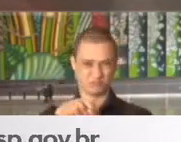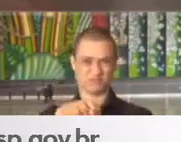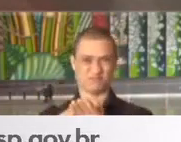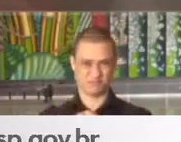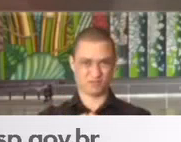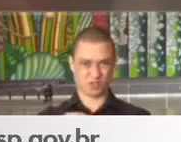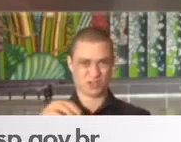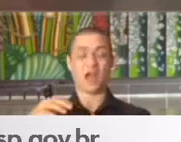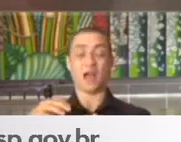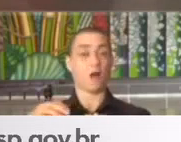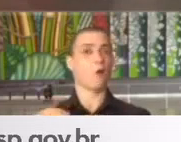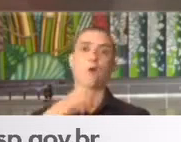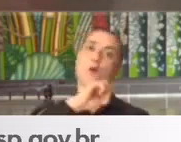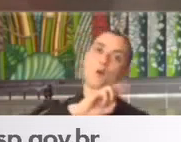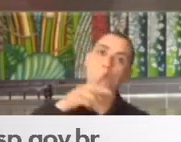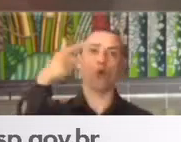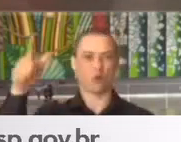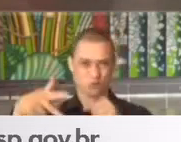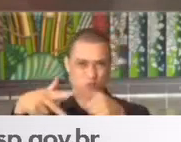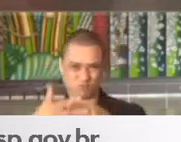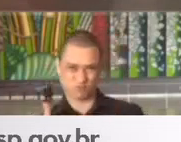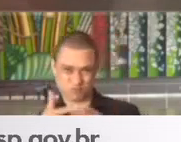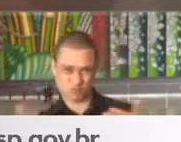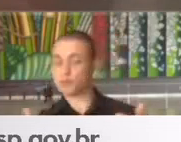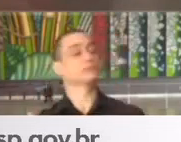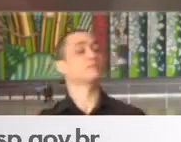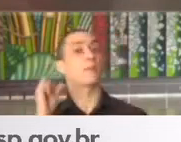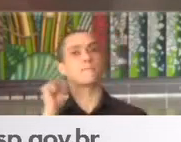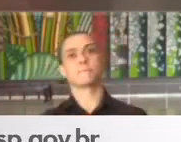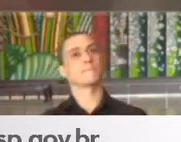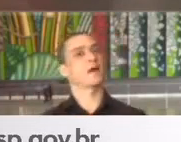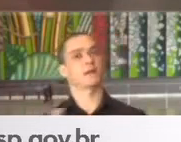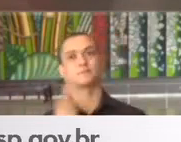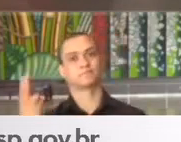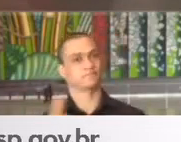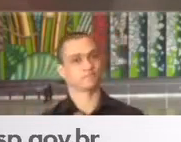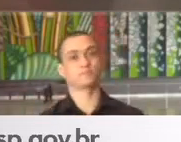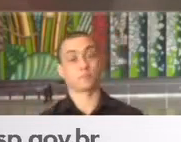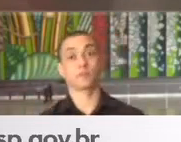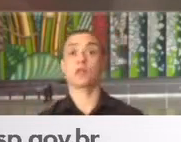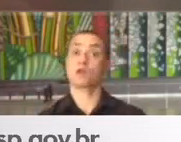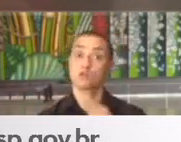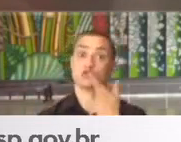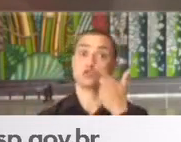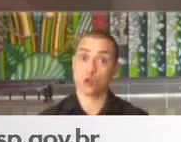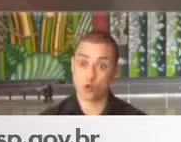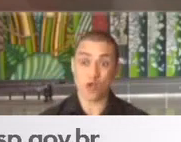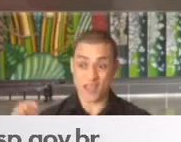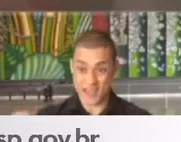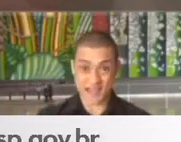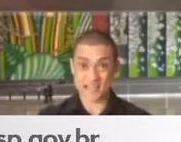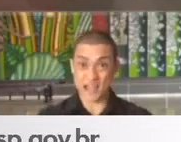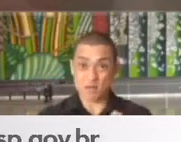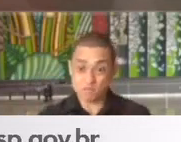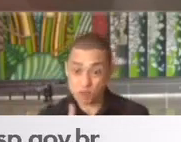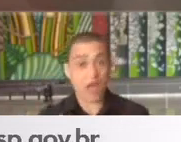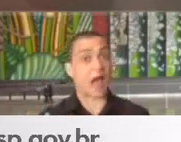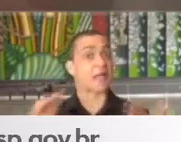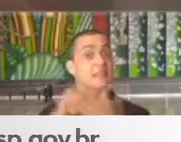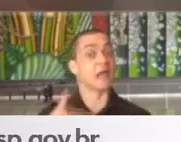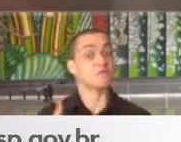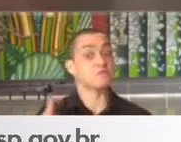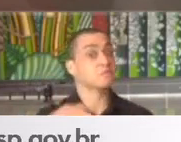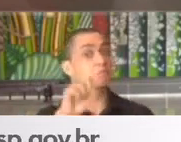logística e outros de manutenção, não podem ser interrompidas. Repito, essa é uma orientação até segunda ordem. Esperamos